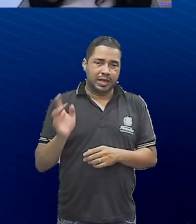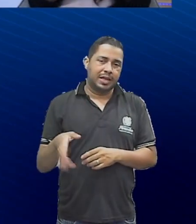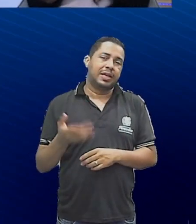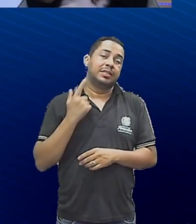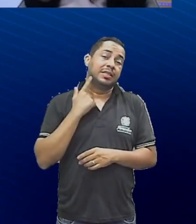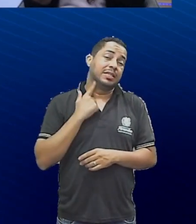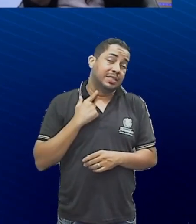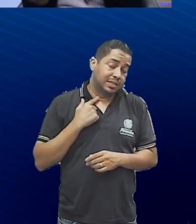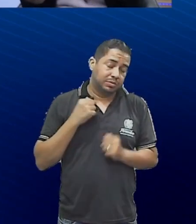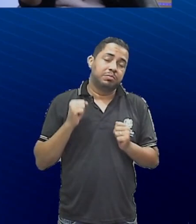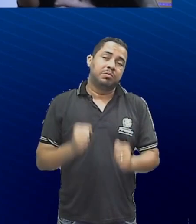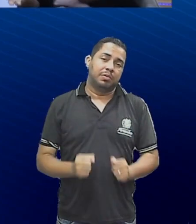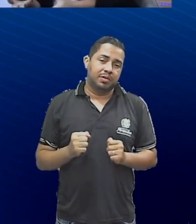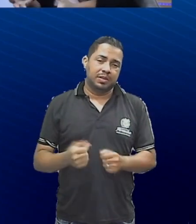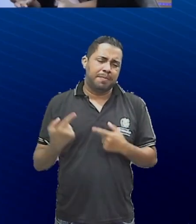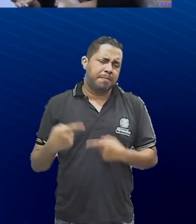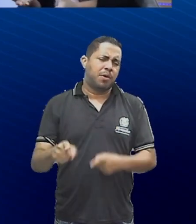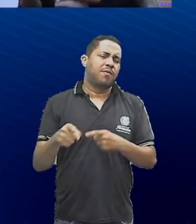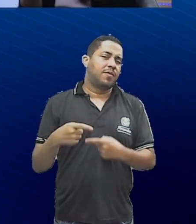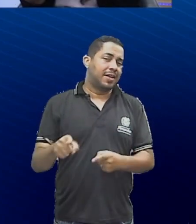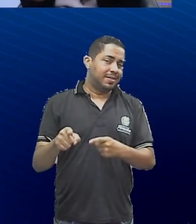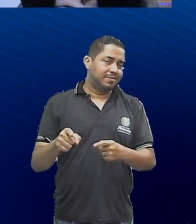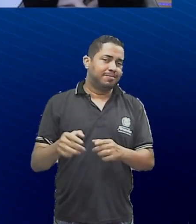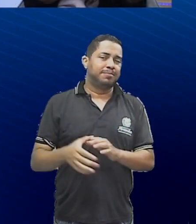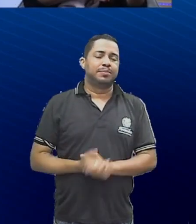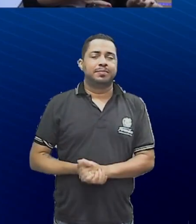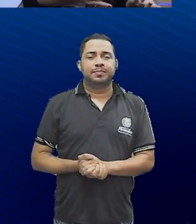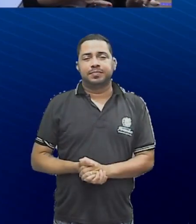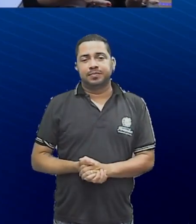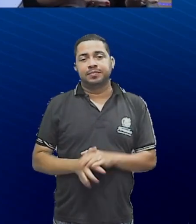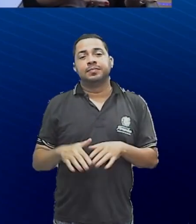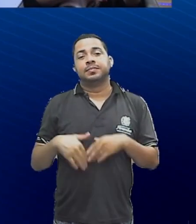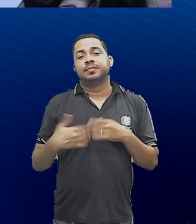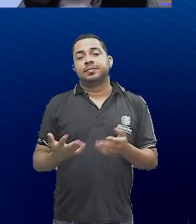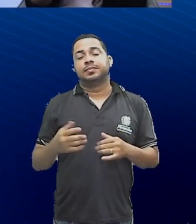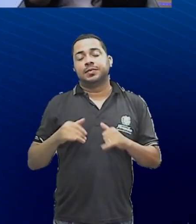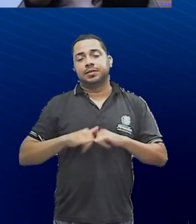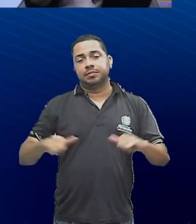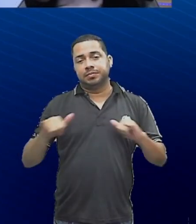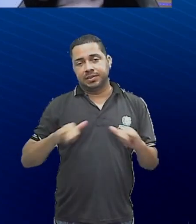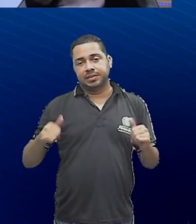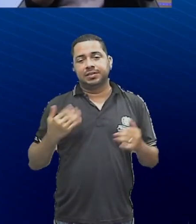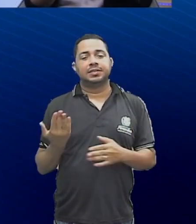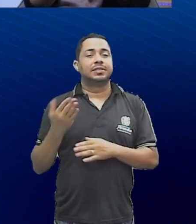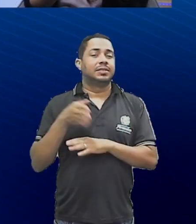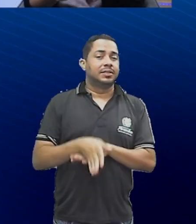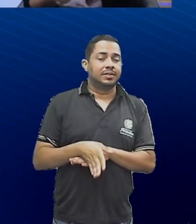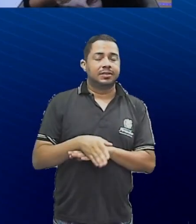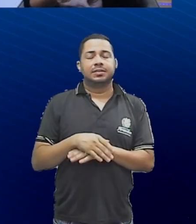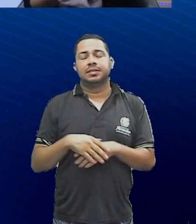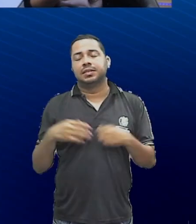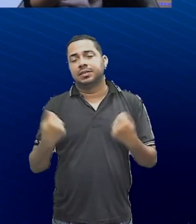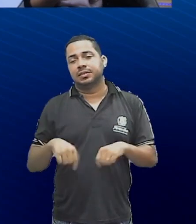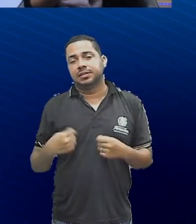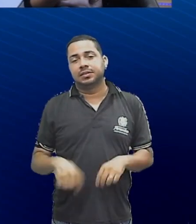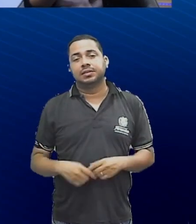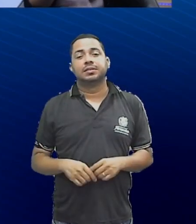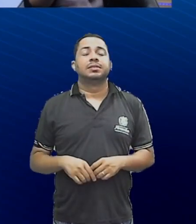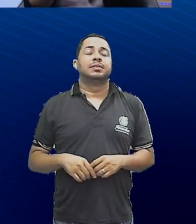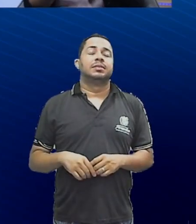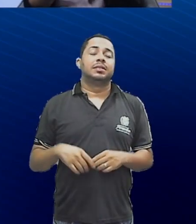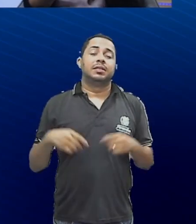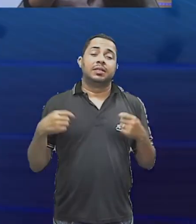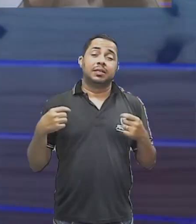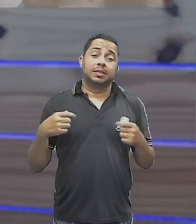que pode ser provocado. E aí o marketing entra nisso, ele identifica as necessidades,